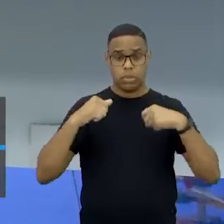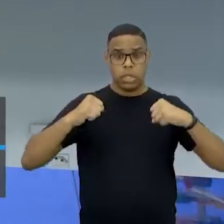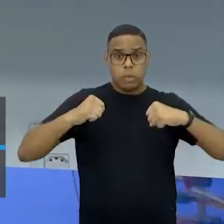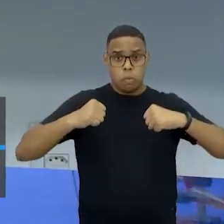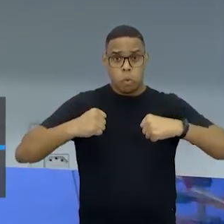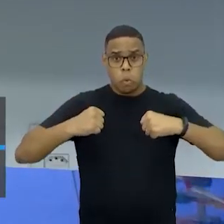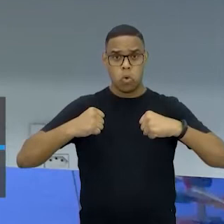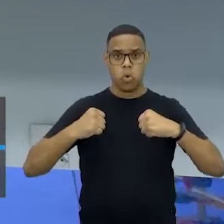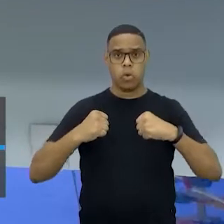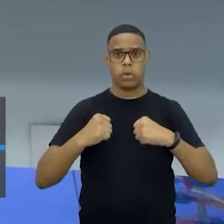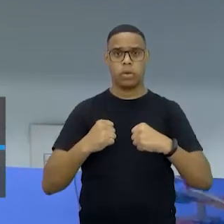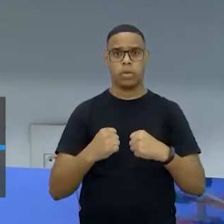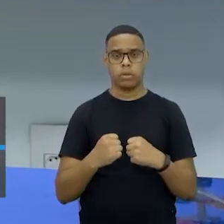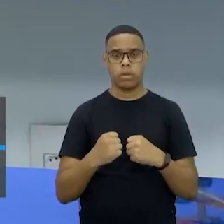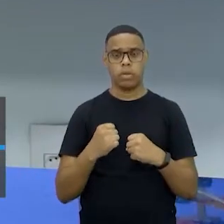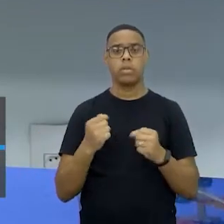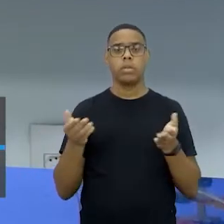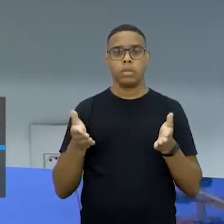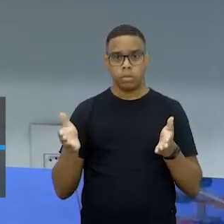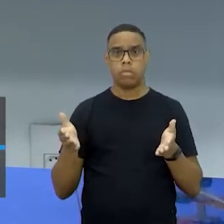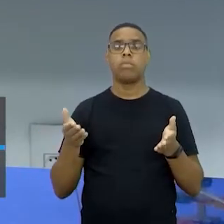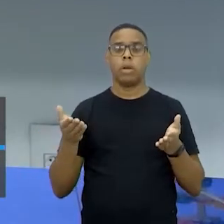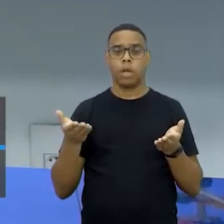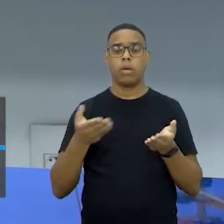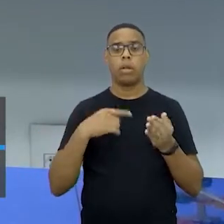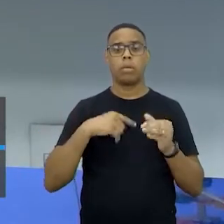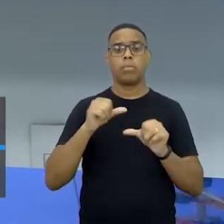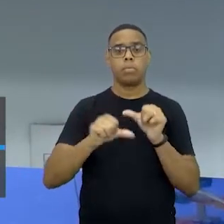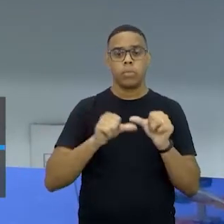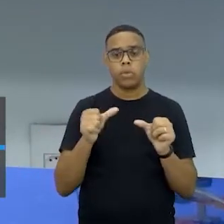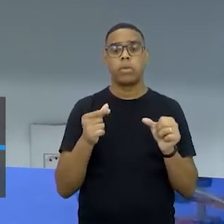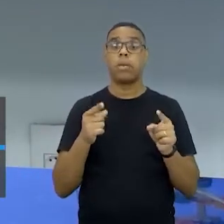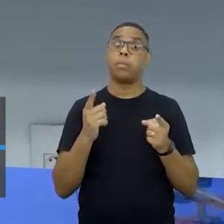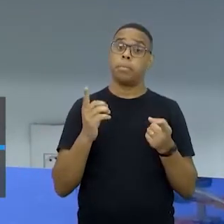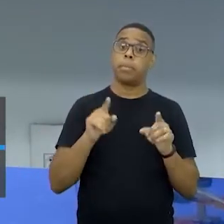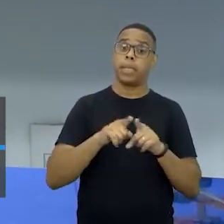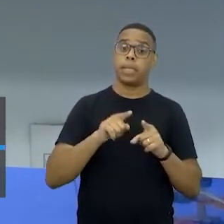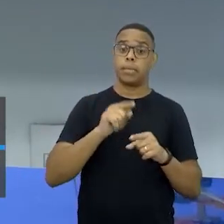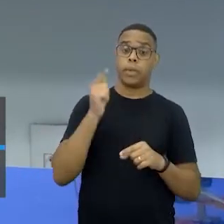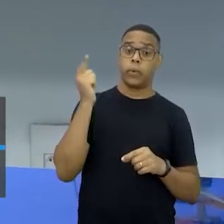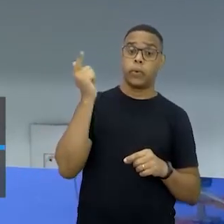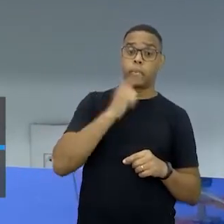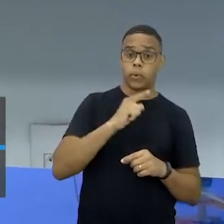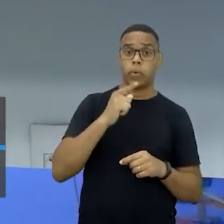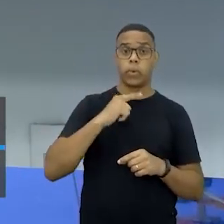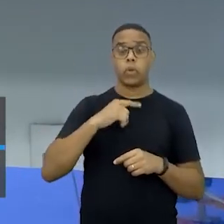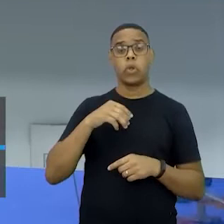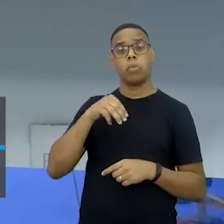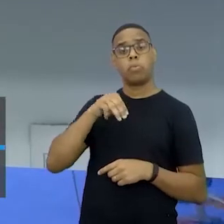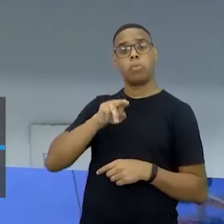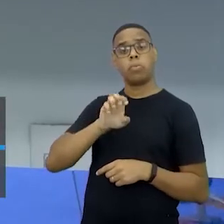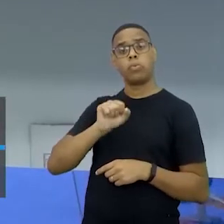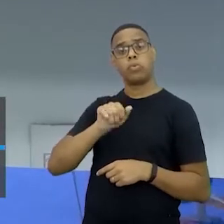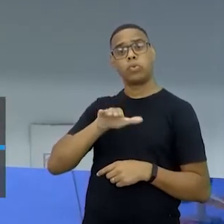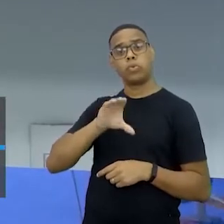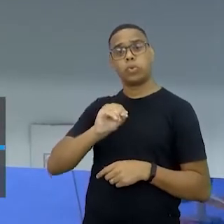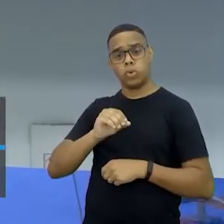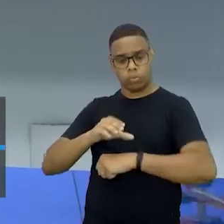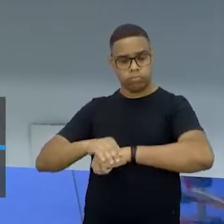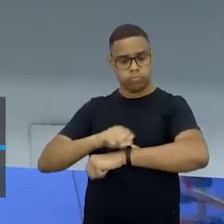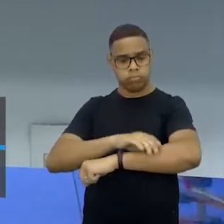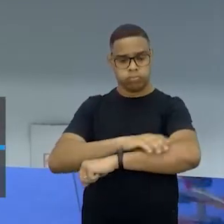na questão por exemplo de tamanho e crescimento de esqueleto Mas também eu ganho na questão da musculatura principalmente